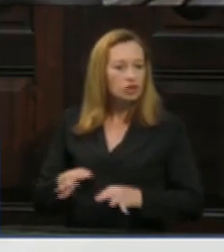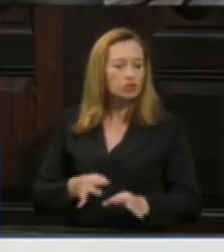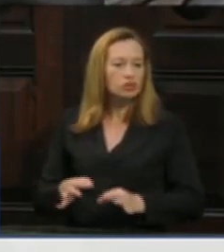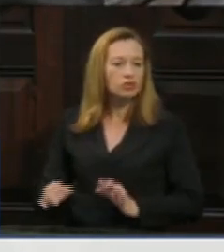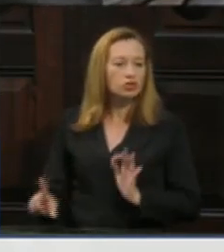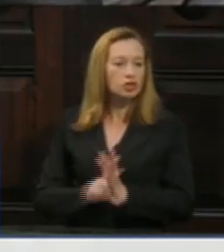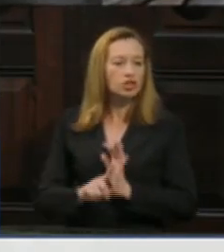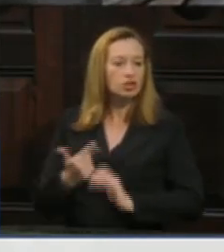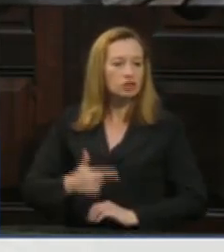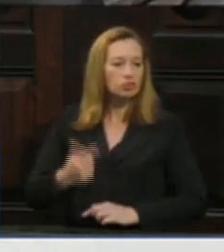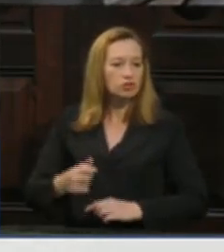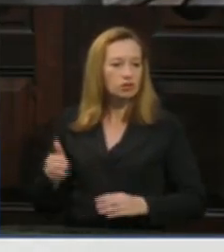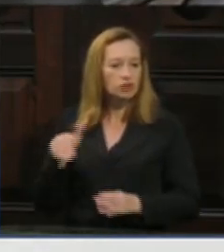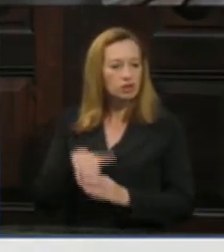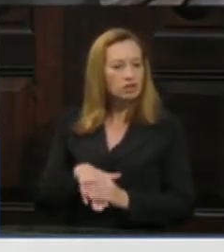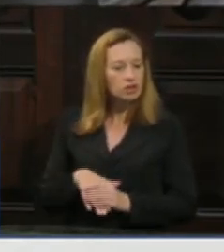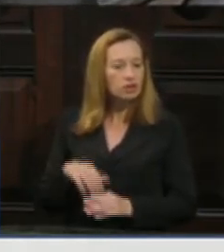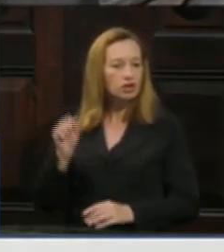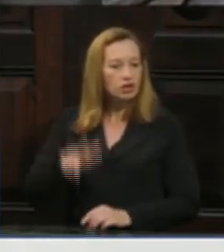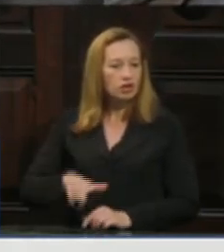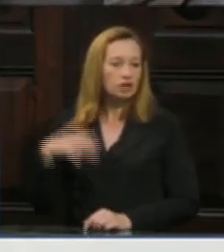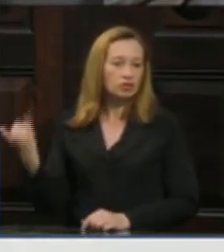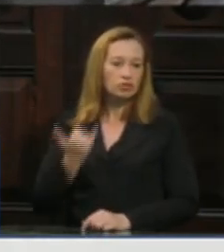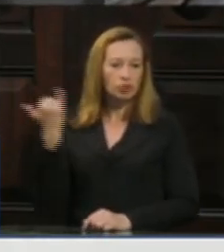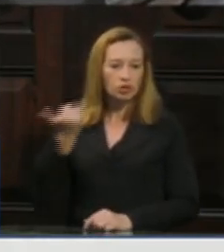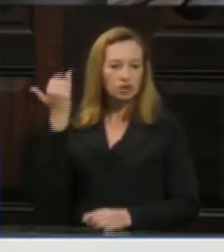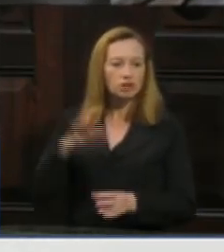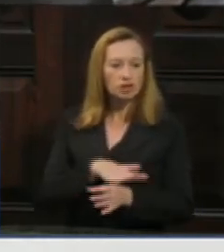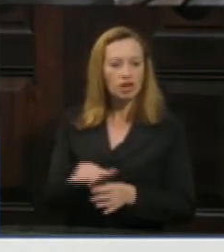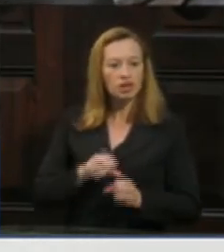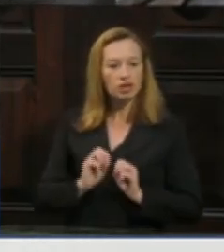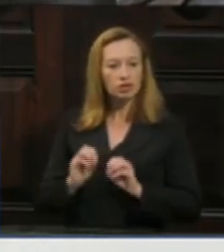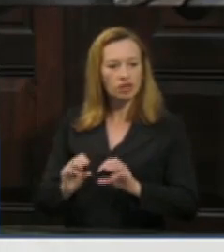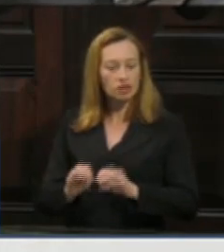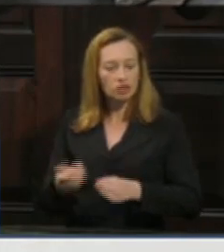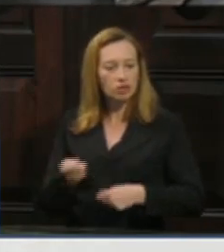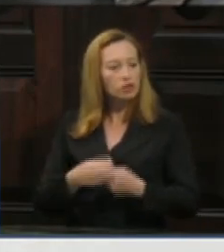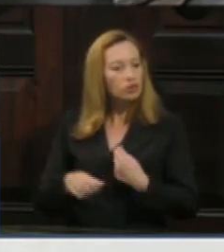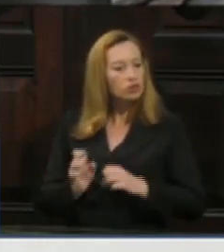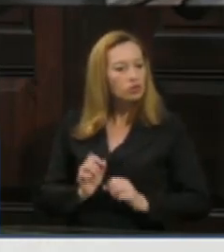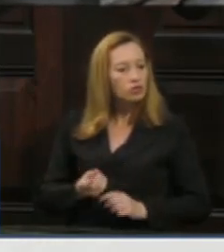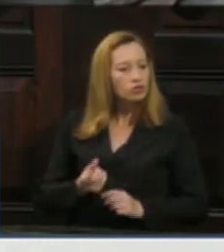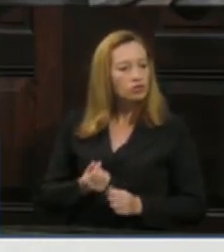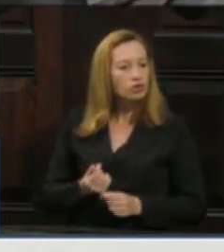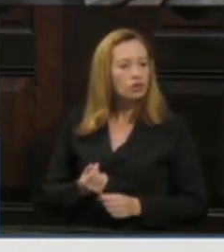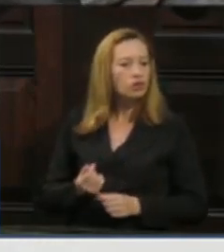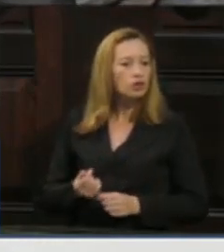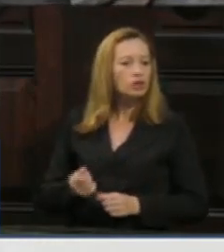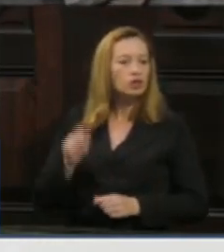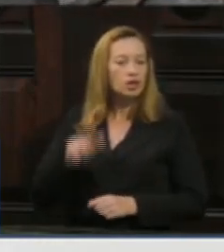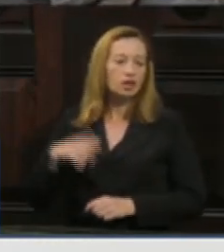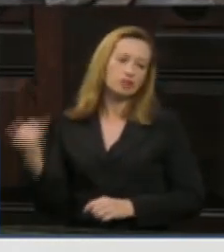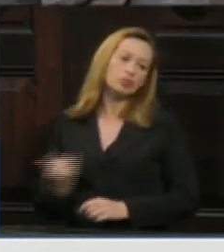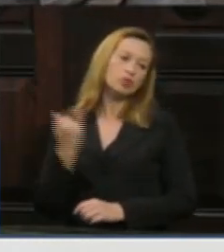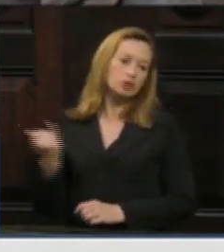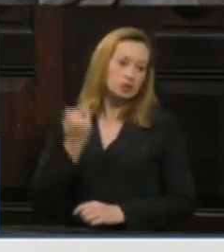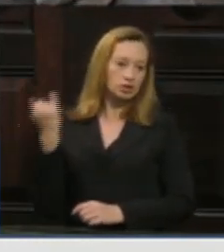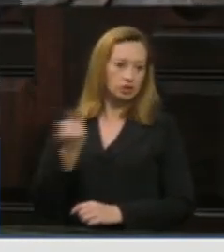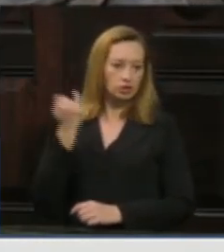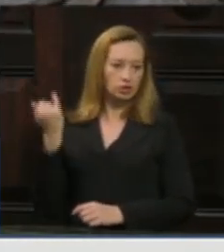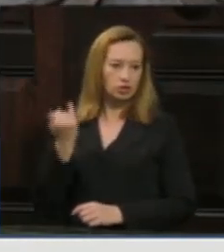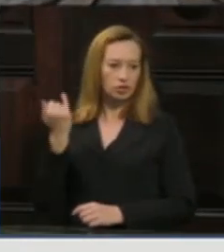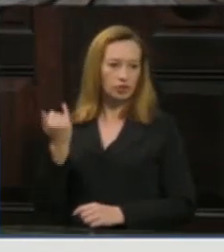encaixe de formatos diferenciados e cores distintas, que não permitam o encaixe com outros dispositivos ou sondas.